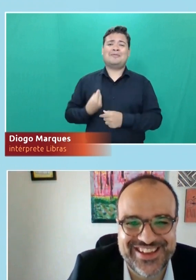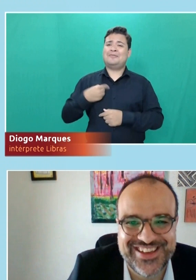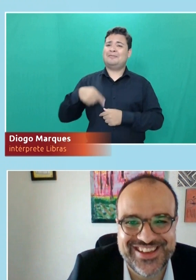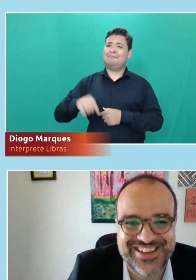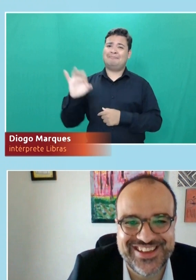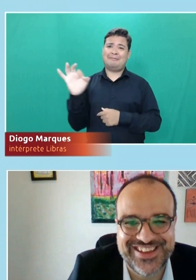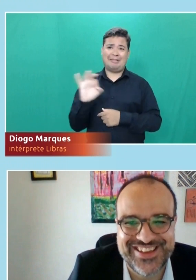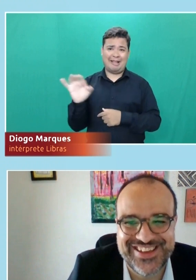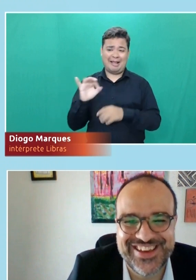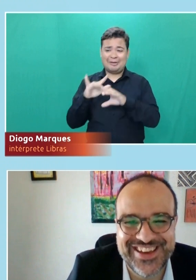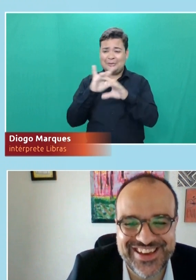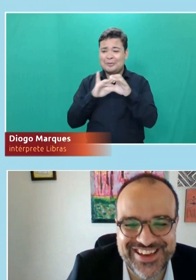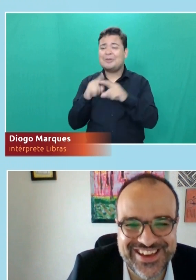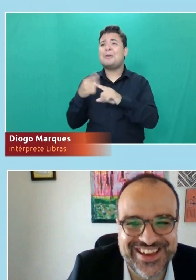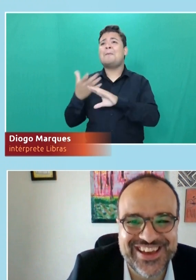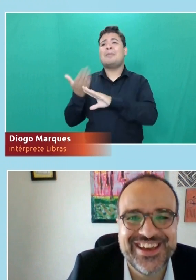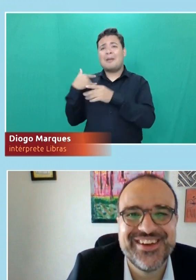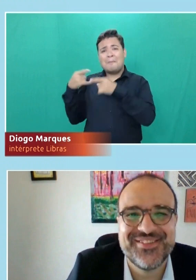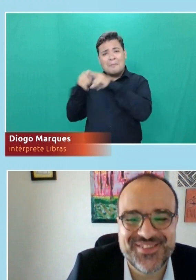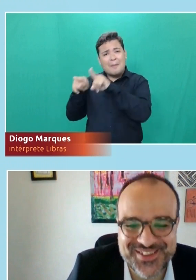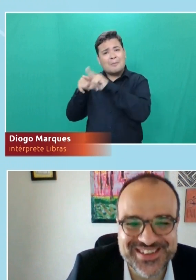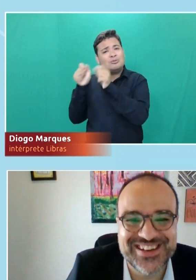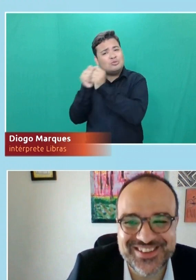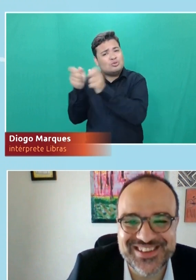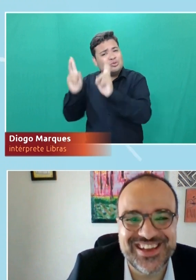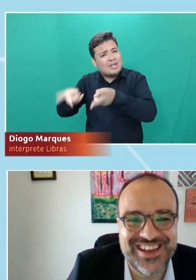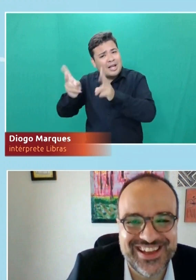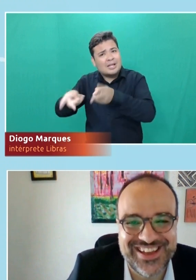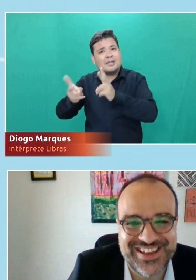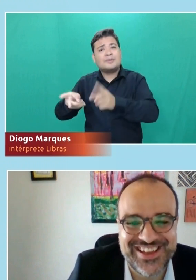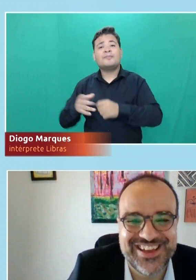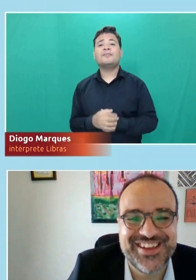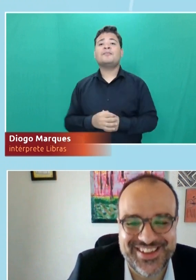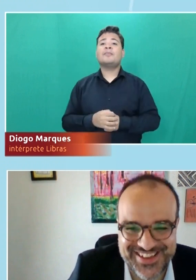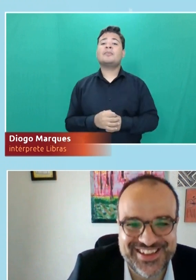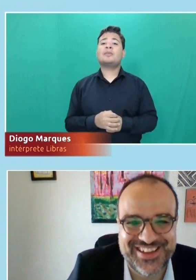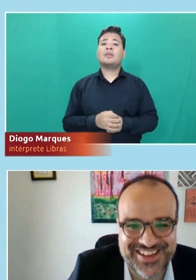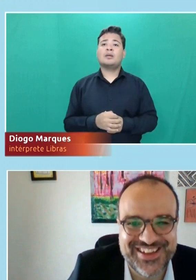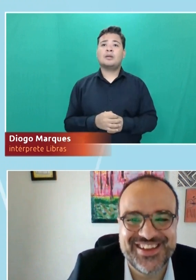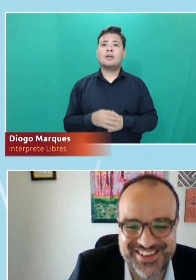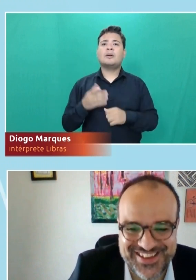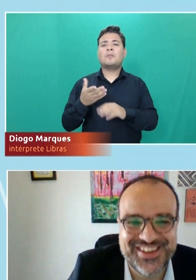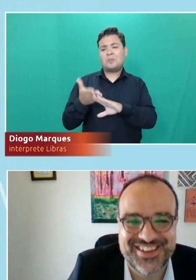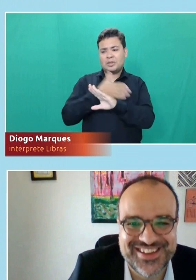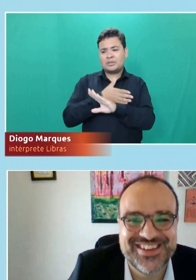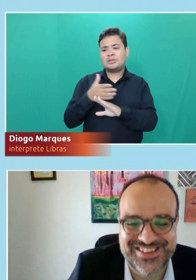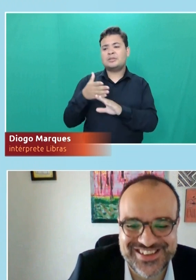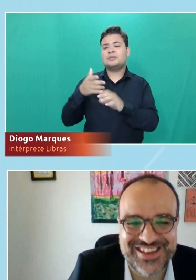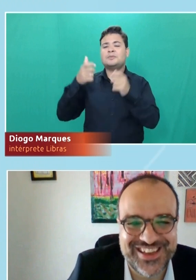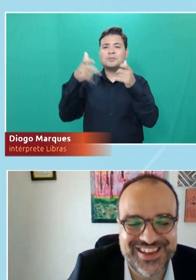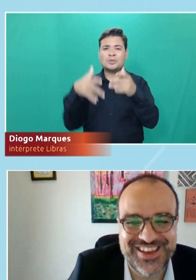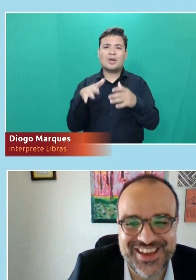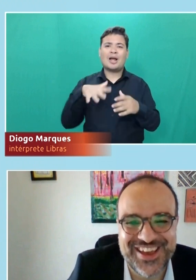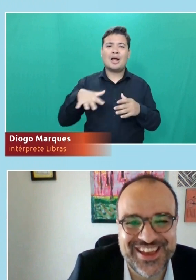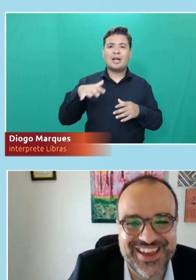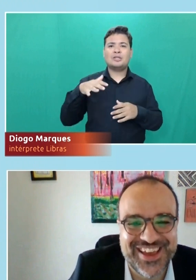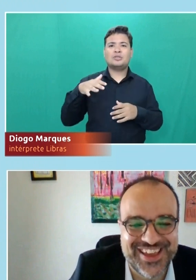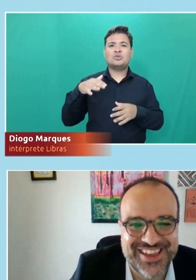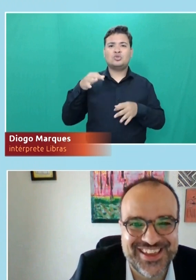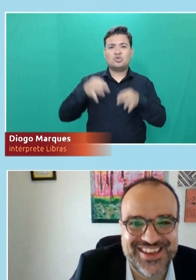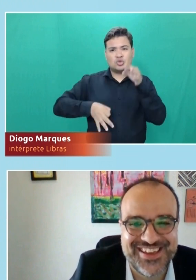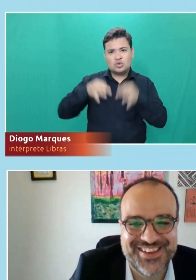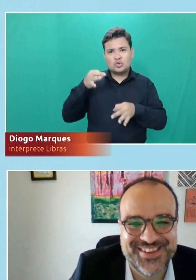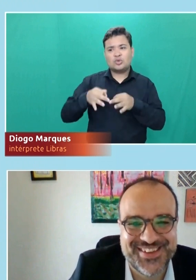nosso parceiro de muitos anos, né? Como você mesmo citou. Muitos A gente já falou da jornada de junho de 2013, falamos